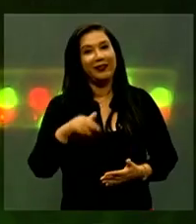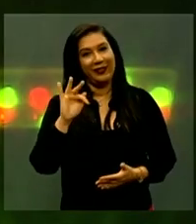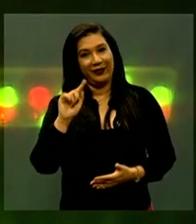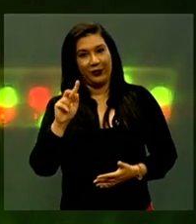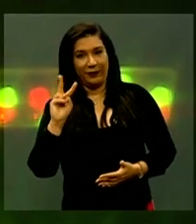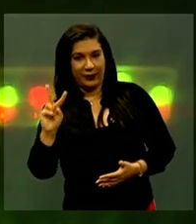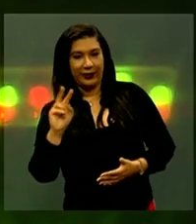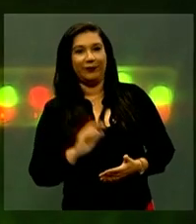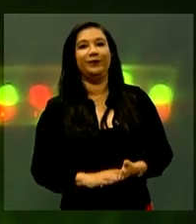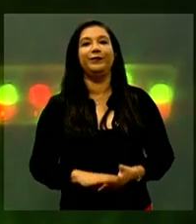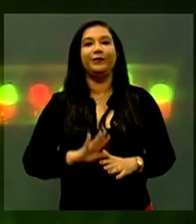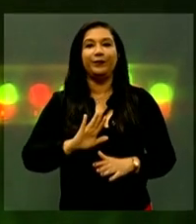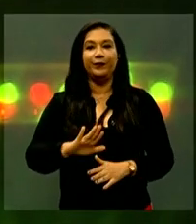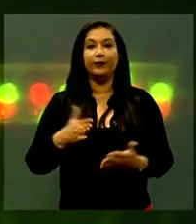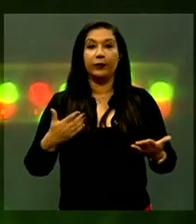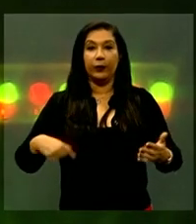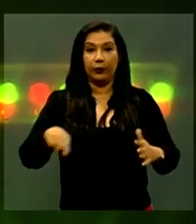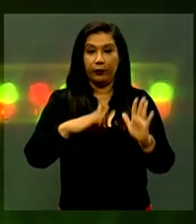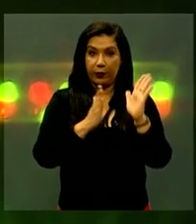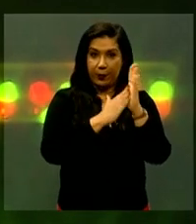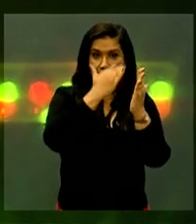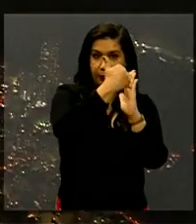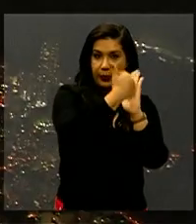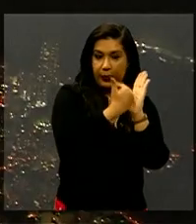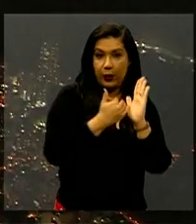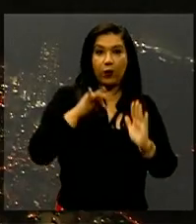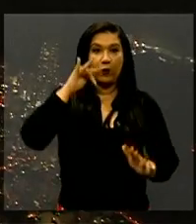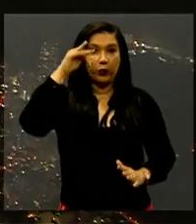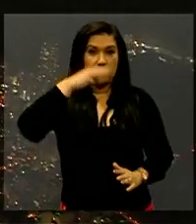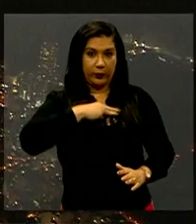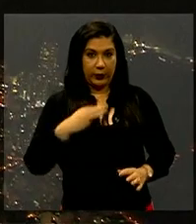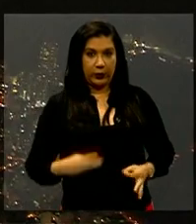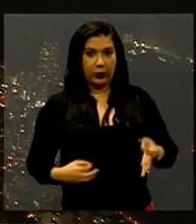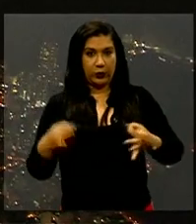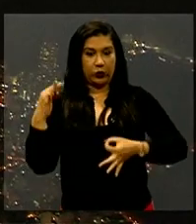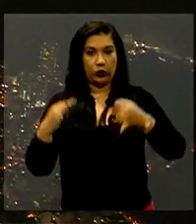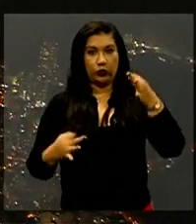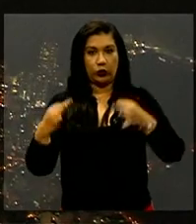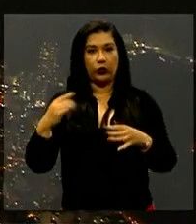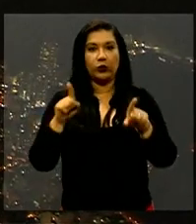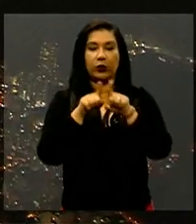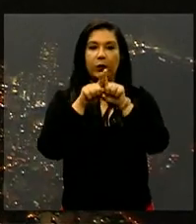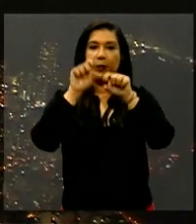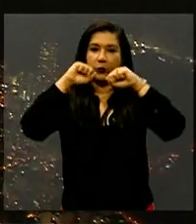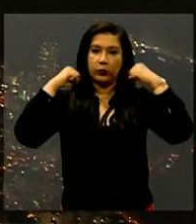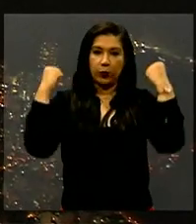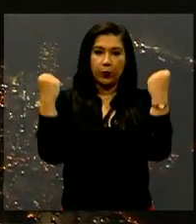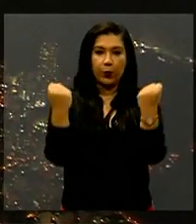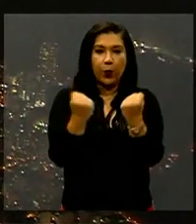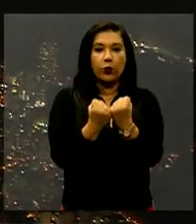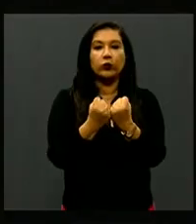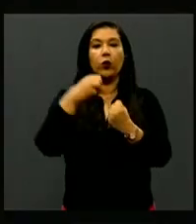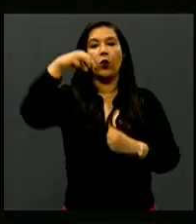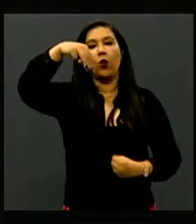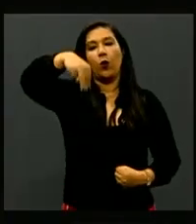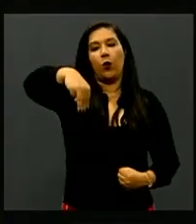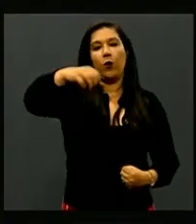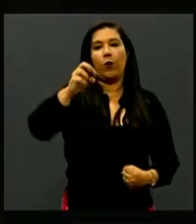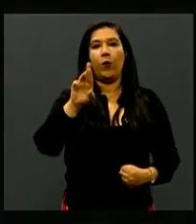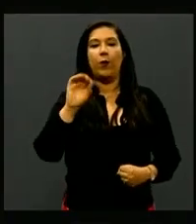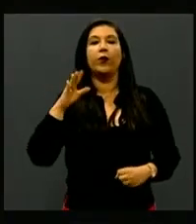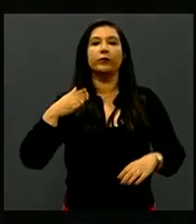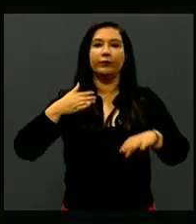FGV. A agenda do futuro ministro da Justiça, além do simpósio, o Sérgio Moro vai participar